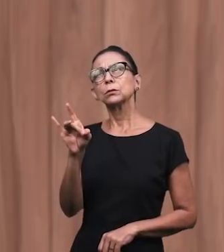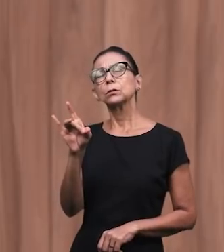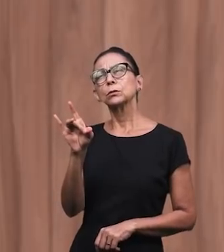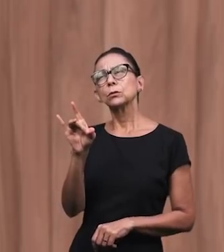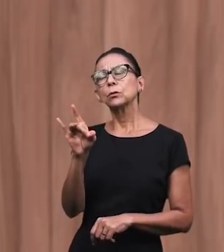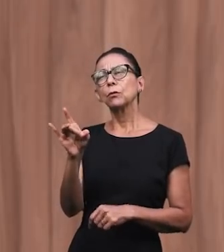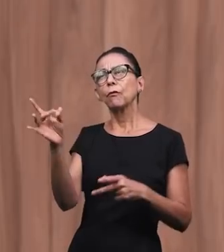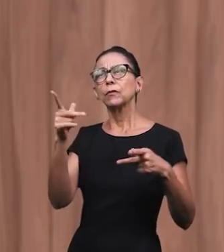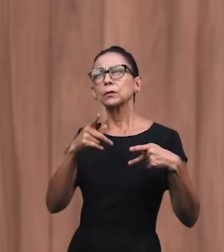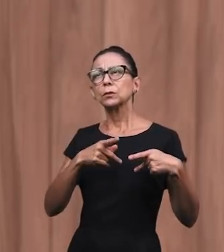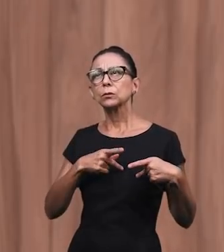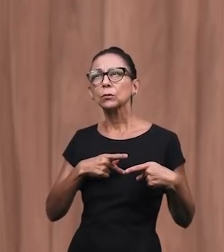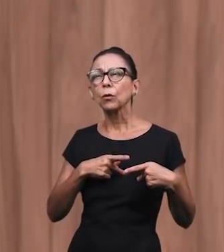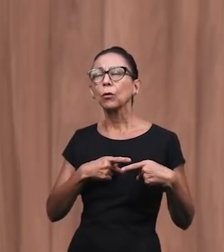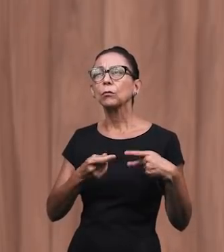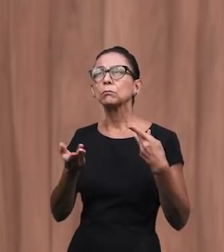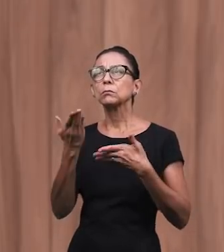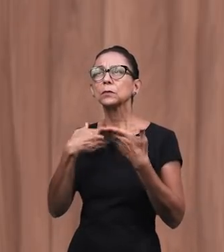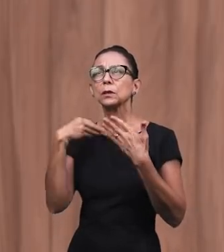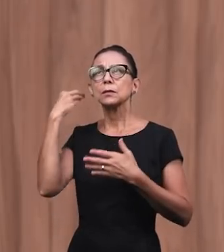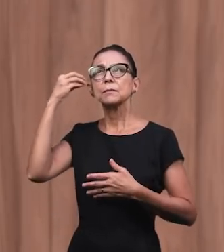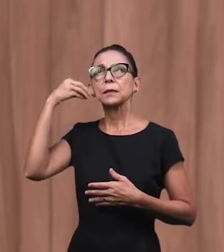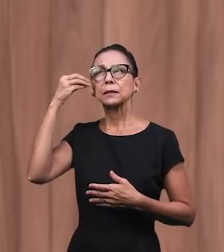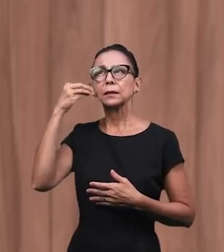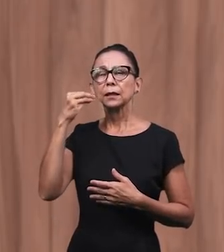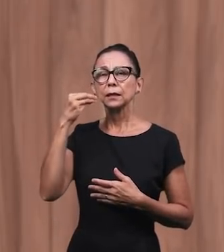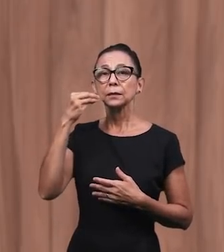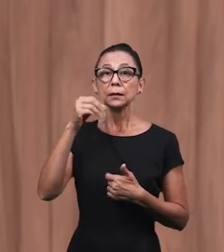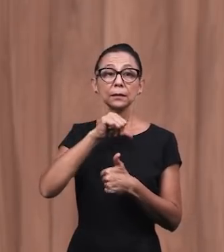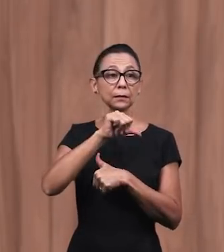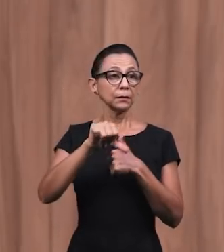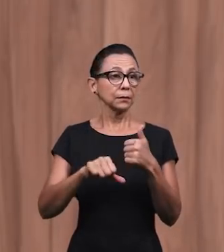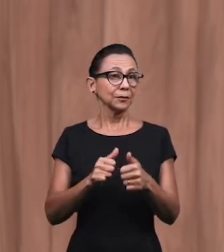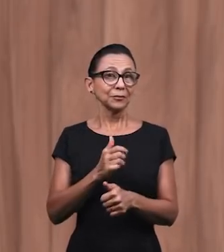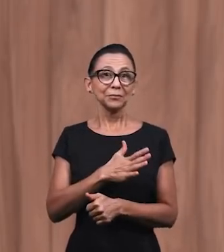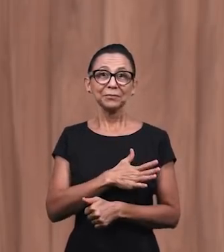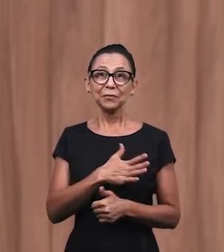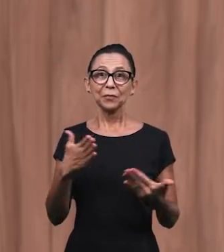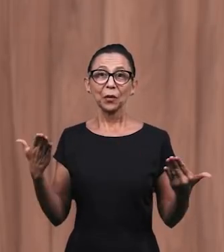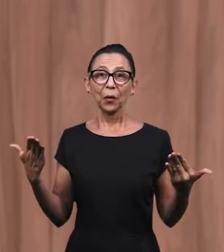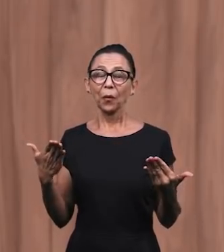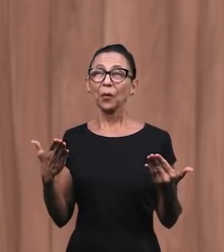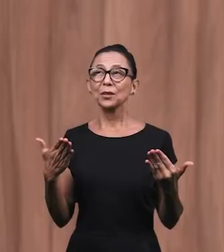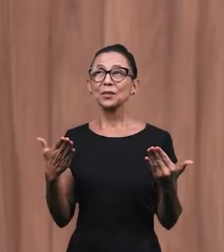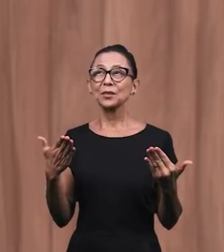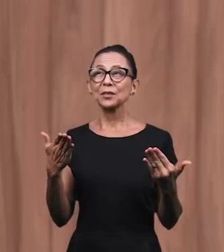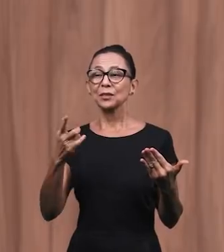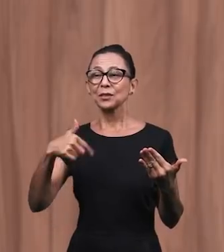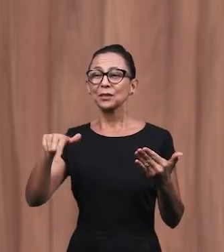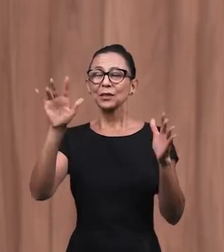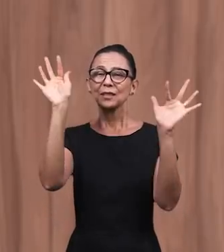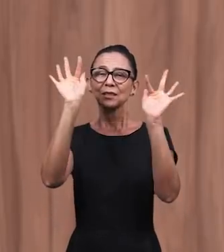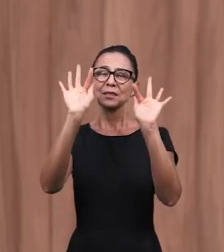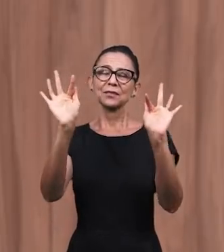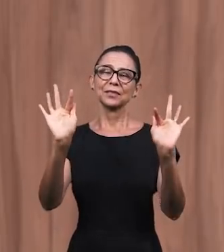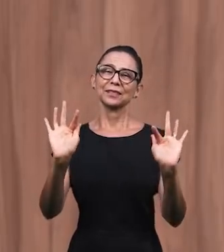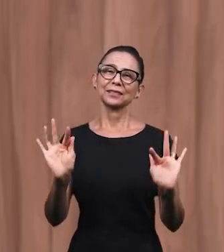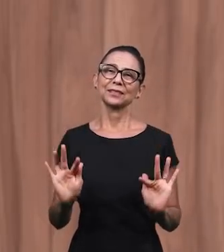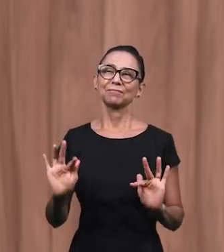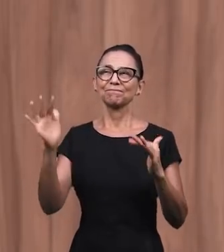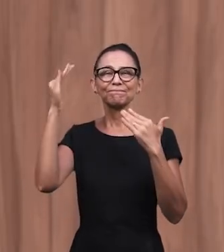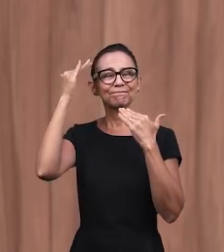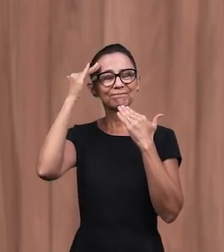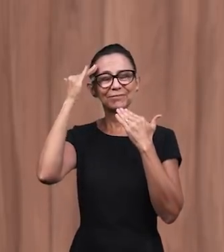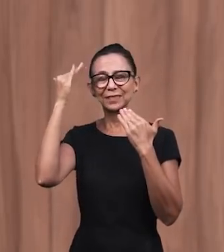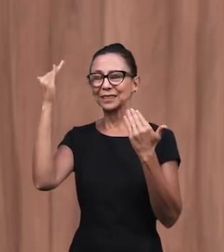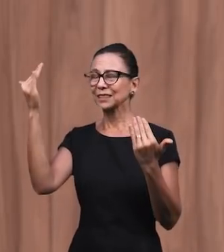transformou e mudou a nossa vida. E hoje, Senhor, estamos felizes, gratos a Ti,